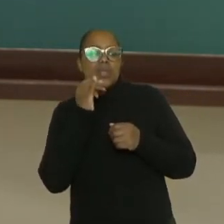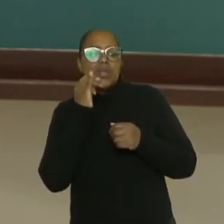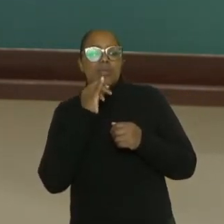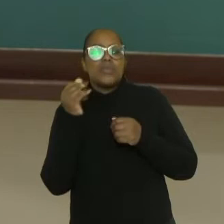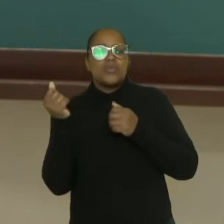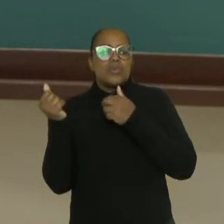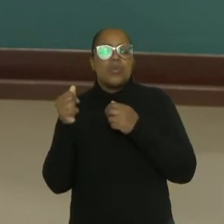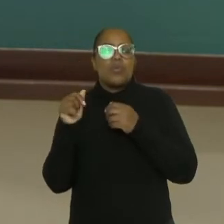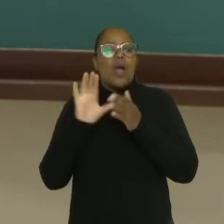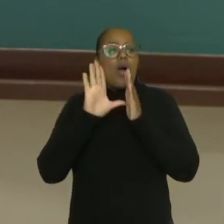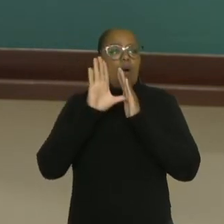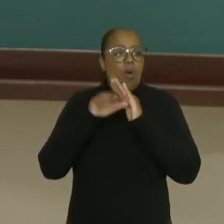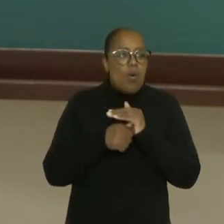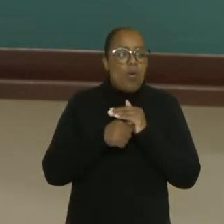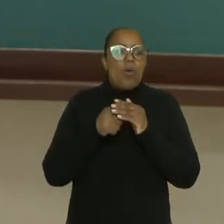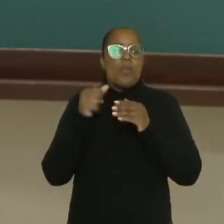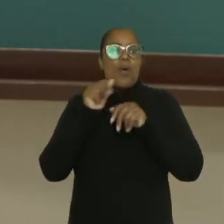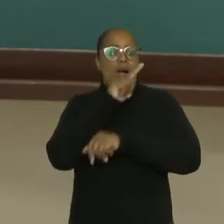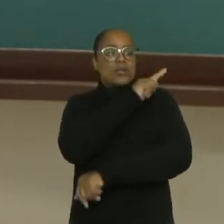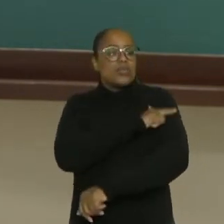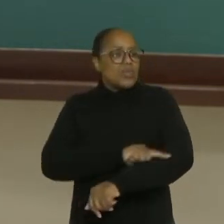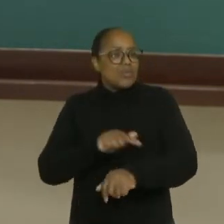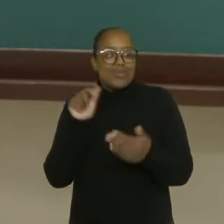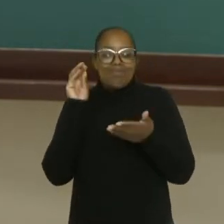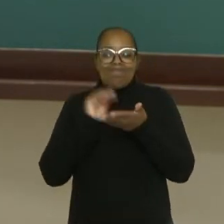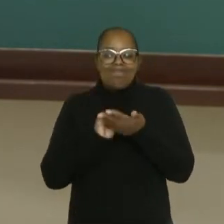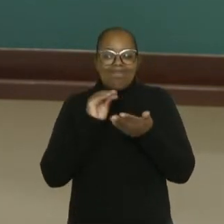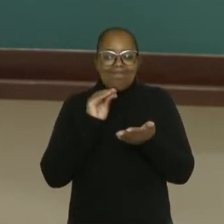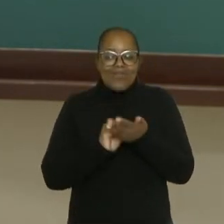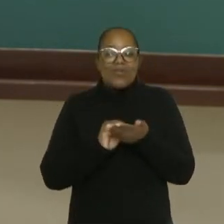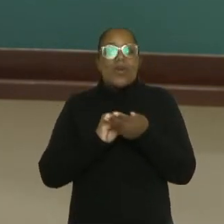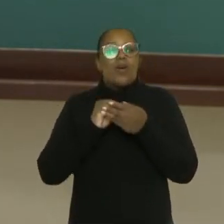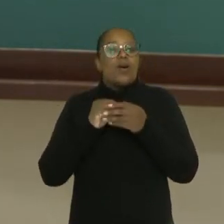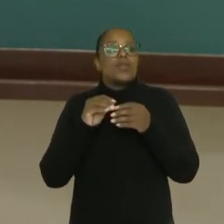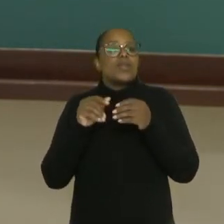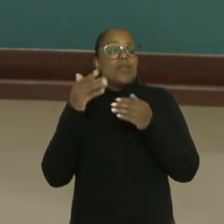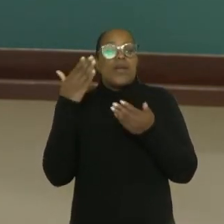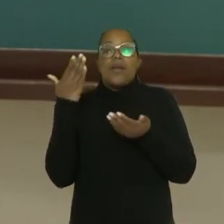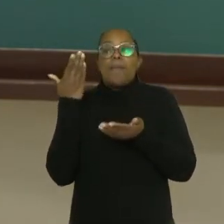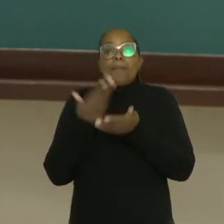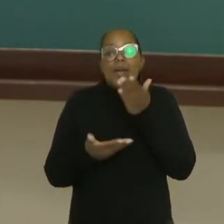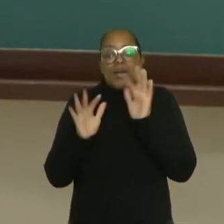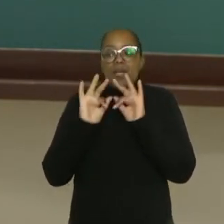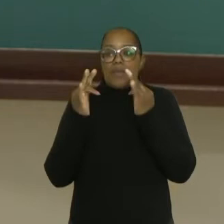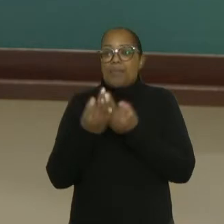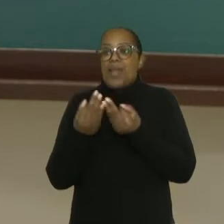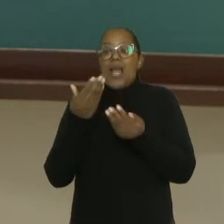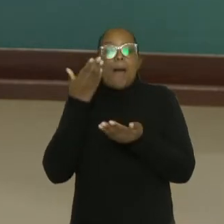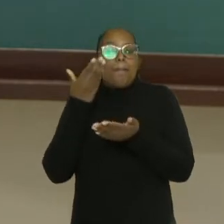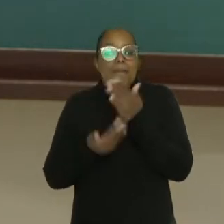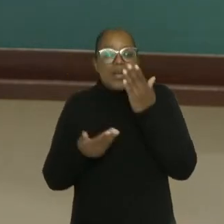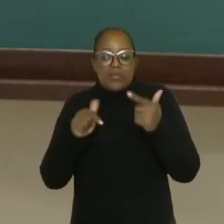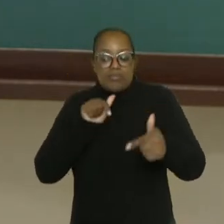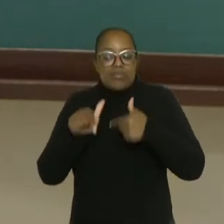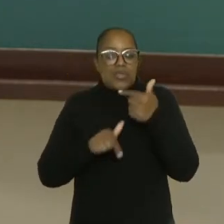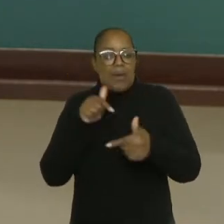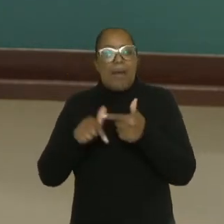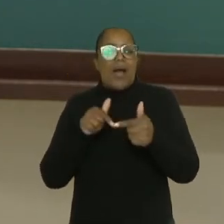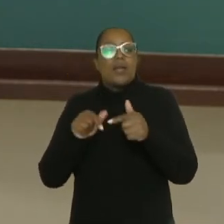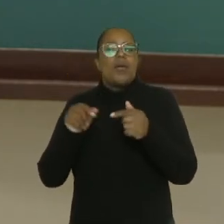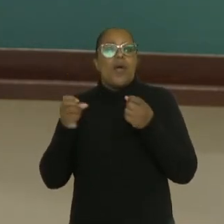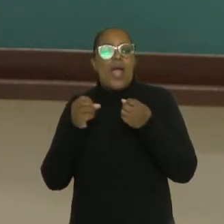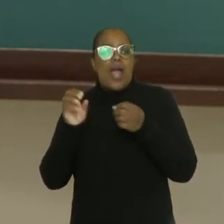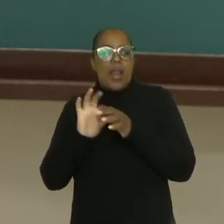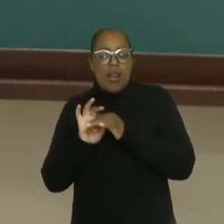exclusão, corrupção, a educação precária, desestruturação familiar e o desemprego, tráfico,